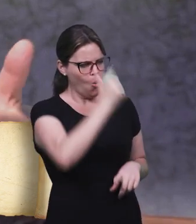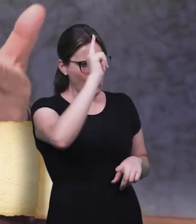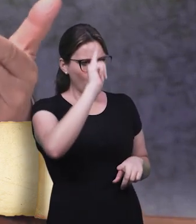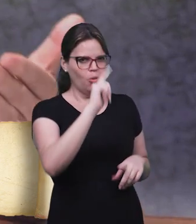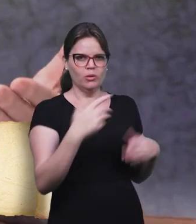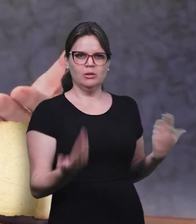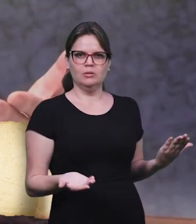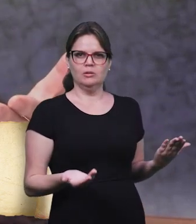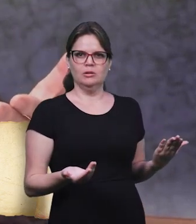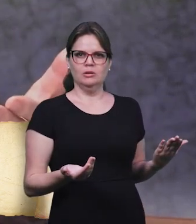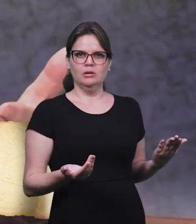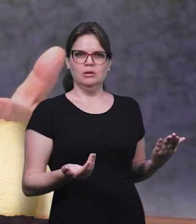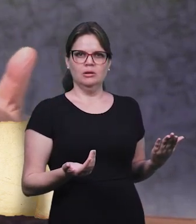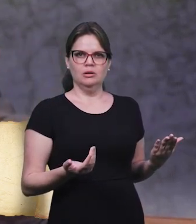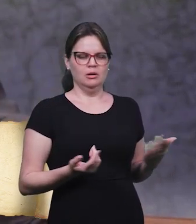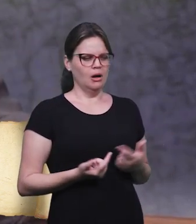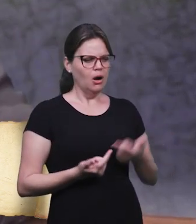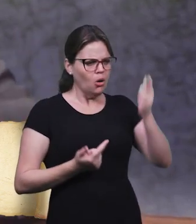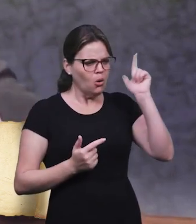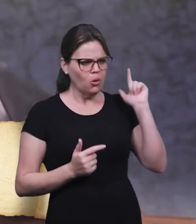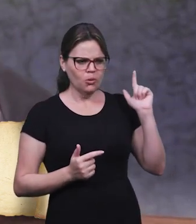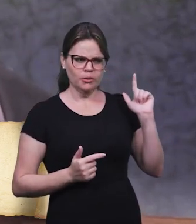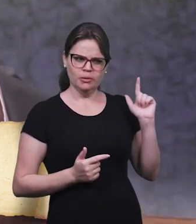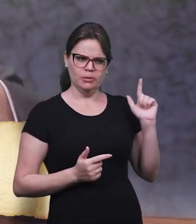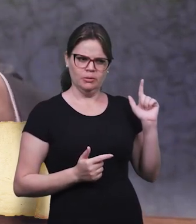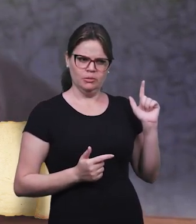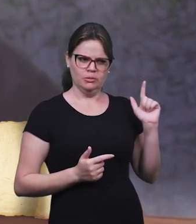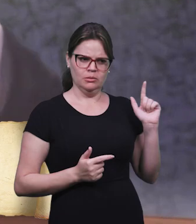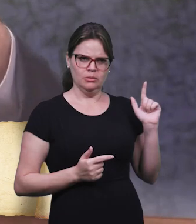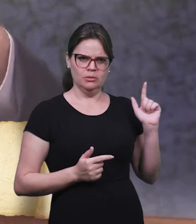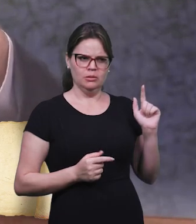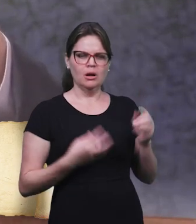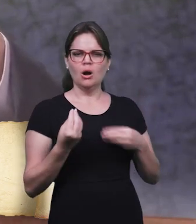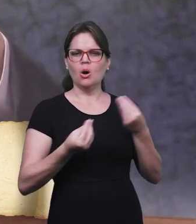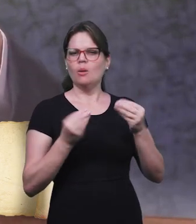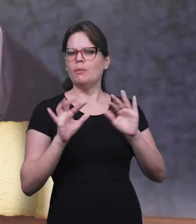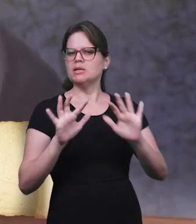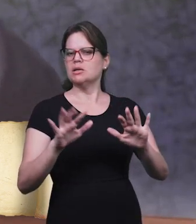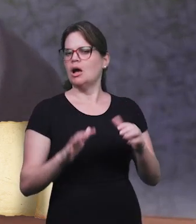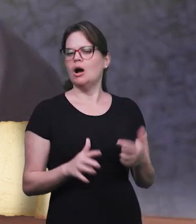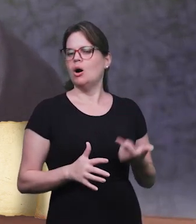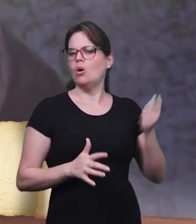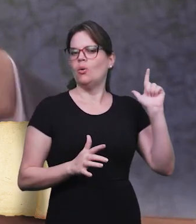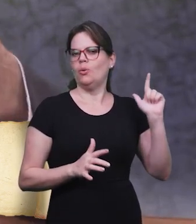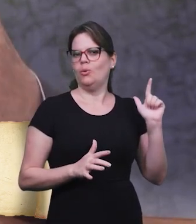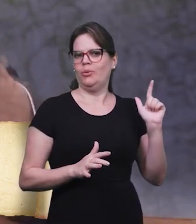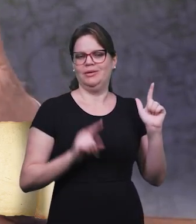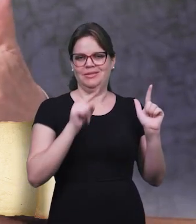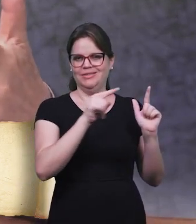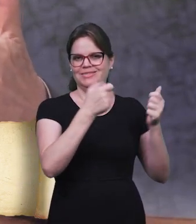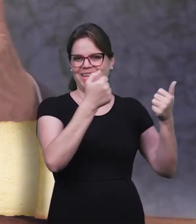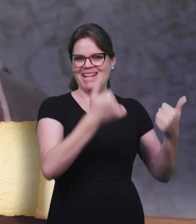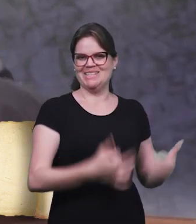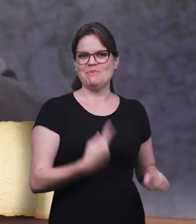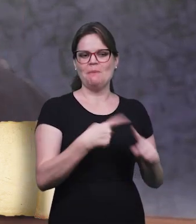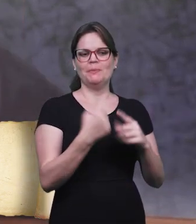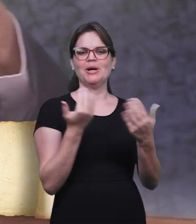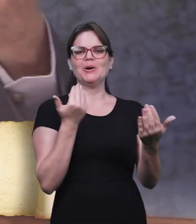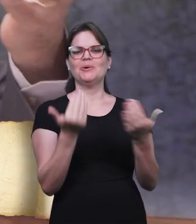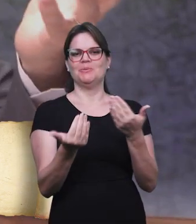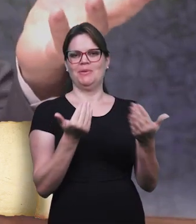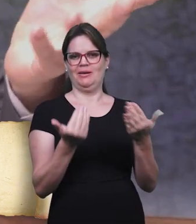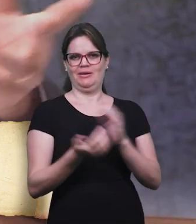de comparação. Ele usou um recurso para dizer que o outro,